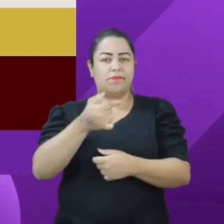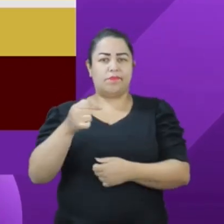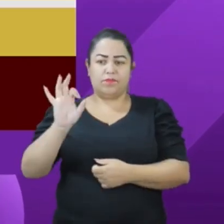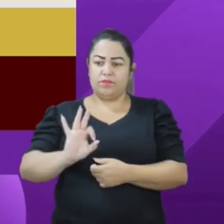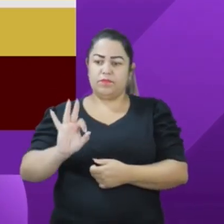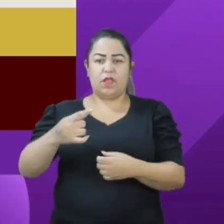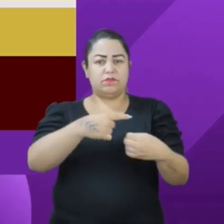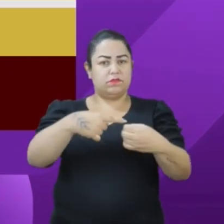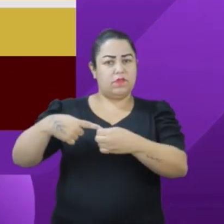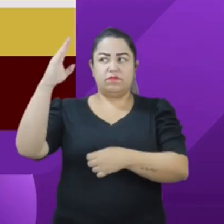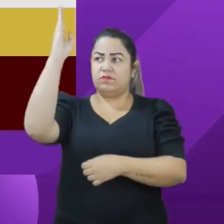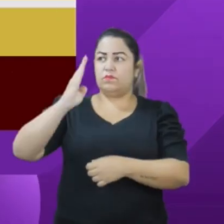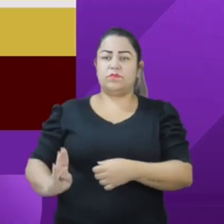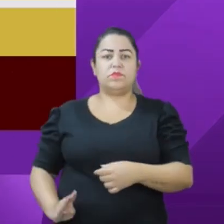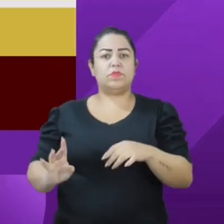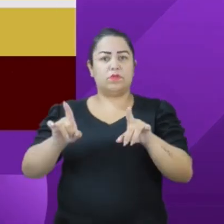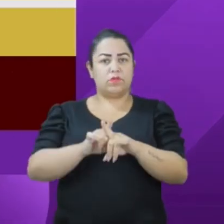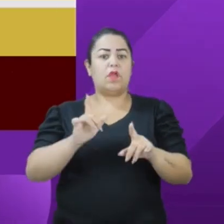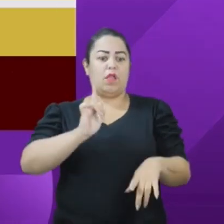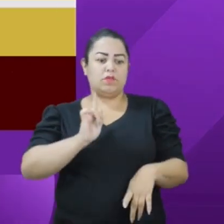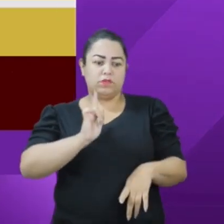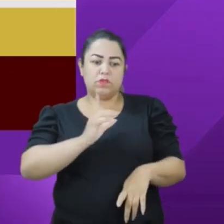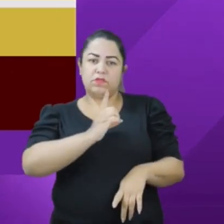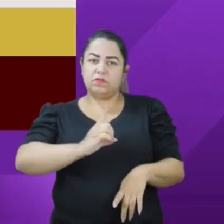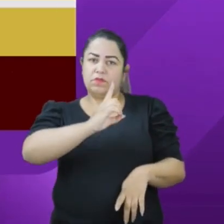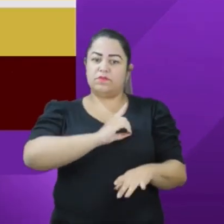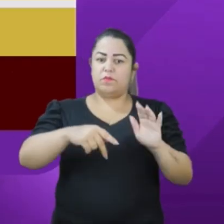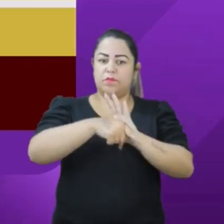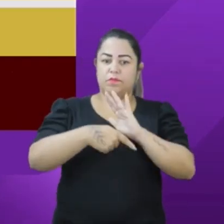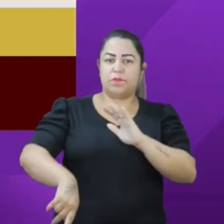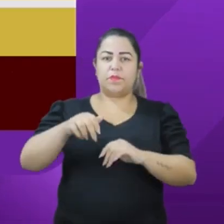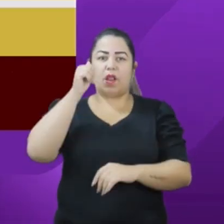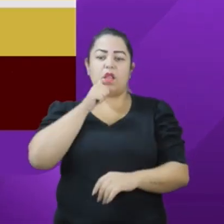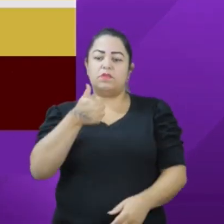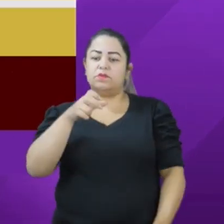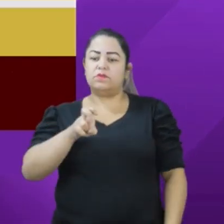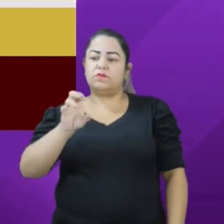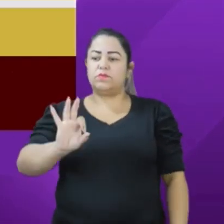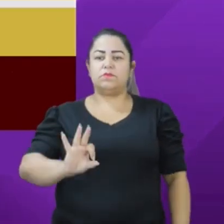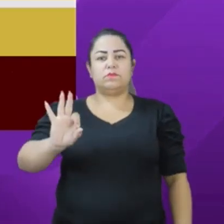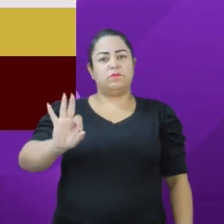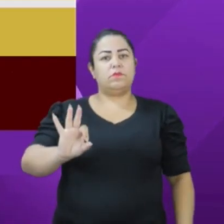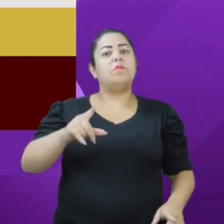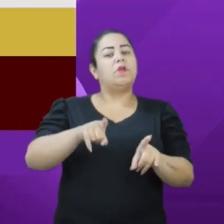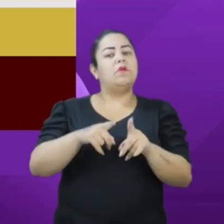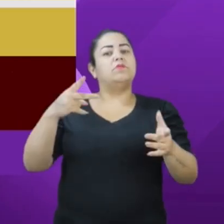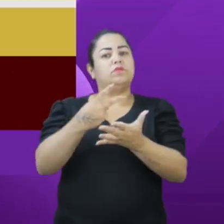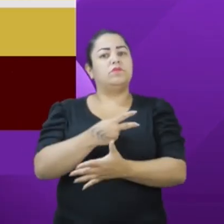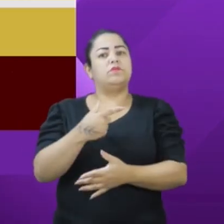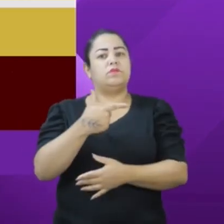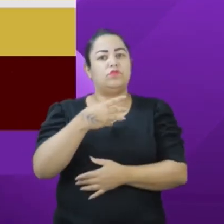das cidades brasileiras contavam com delegacia da mulher. E somente 15% dessas delegacias funcionavam 24